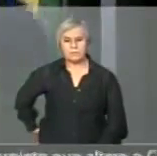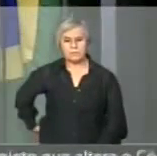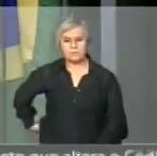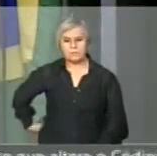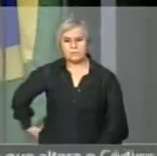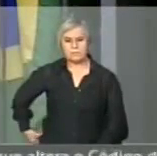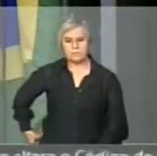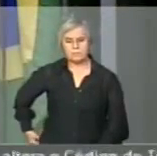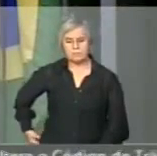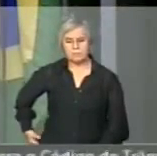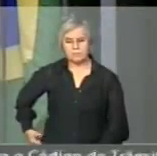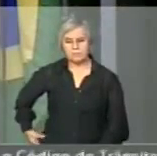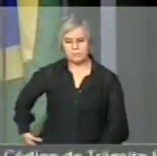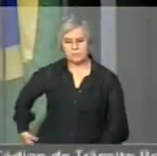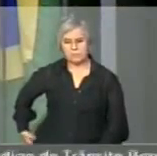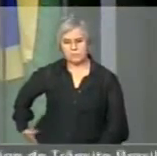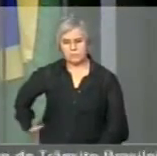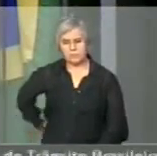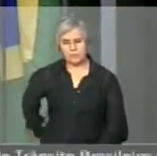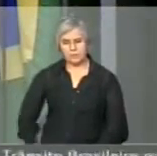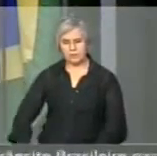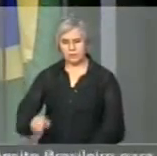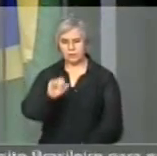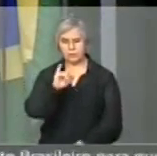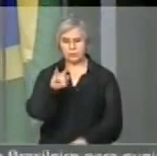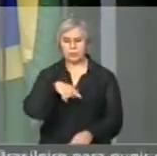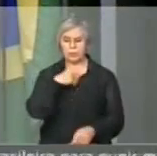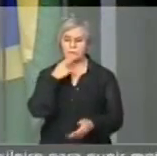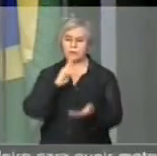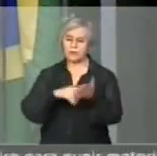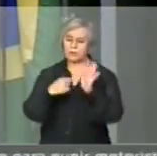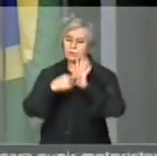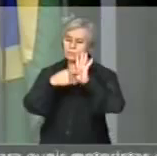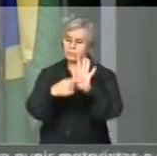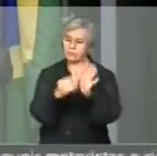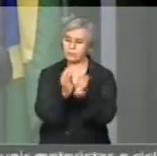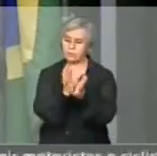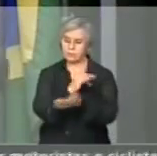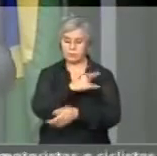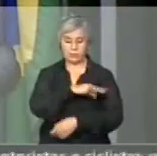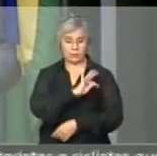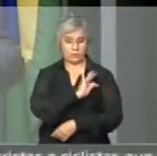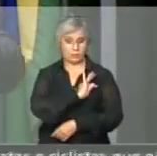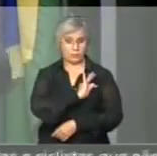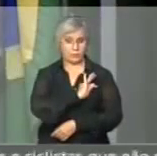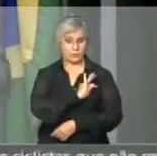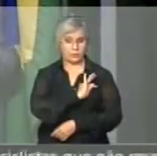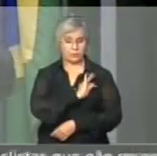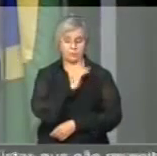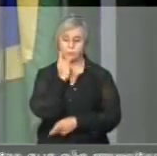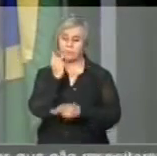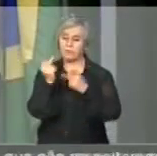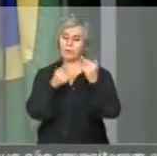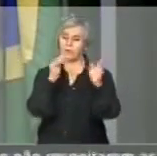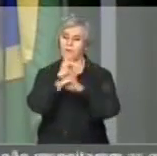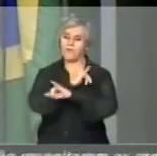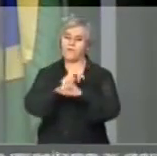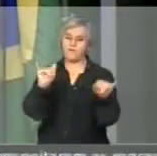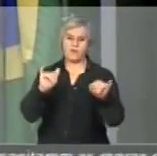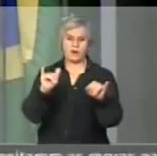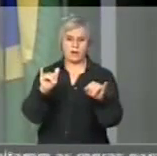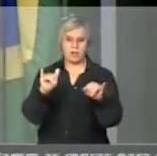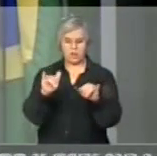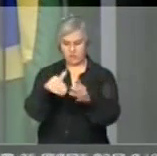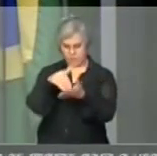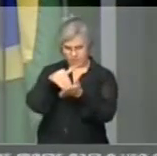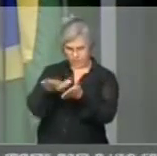conjuntura mostrasse que o Partido dos Trabalhadores, que pregava um ato de afastamento